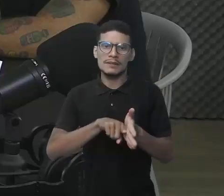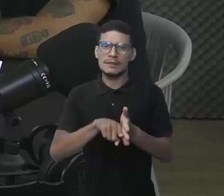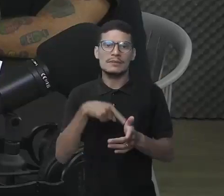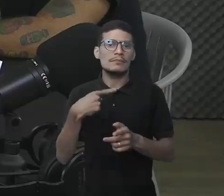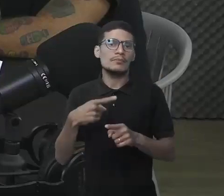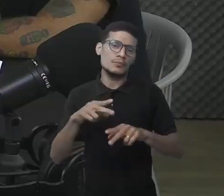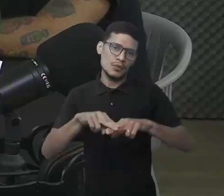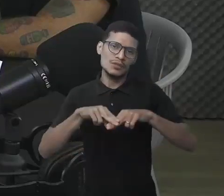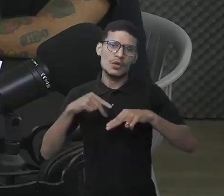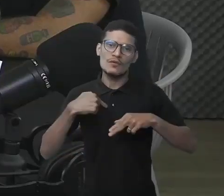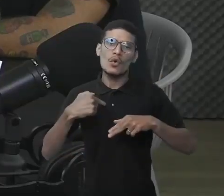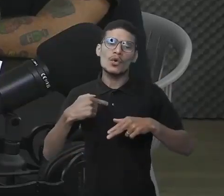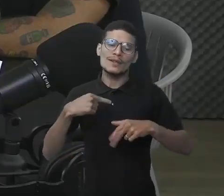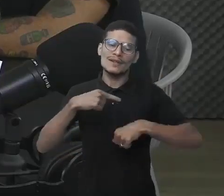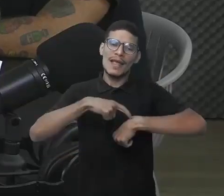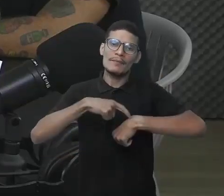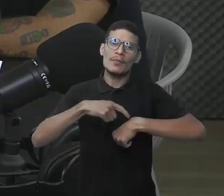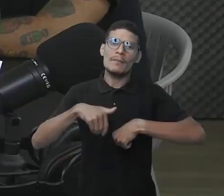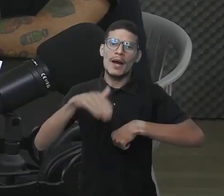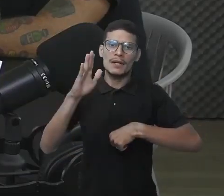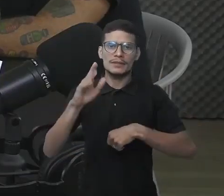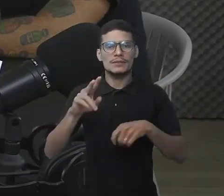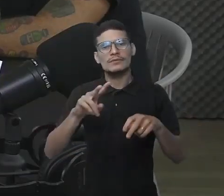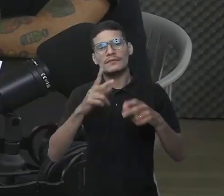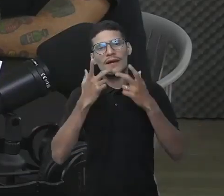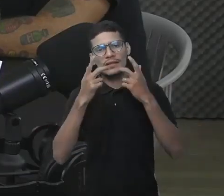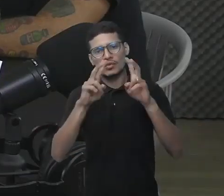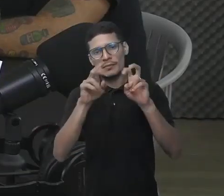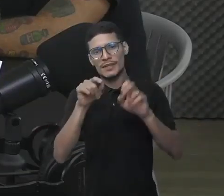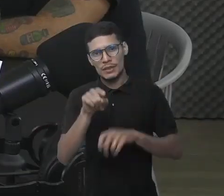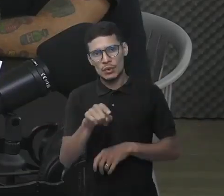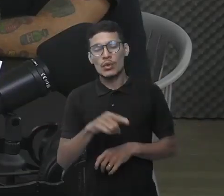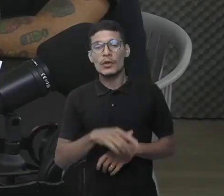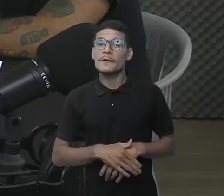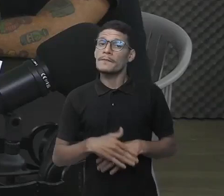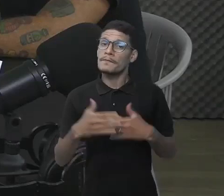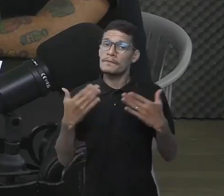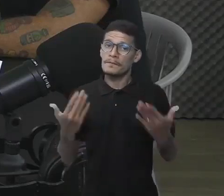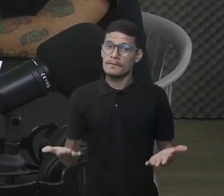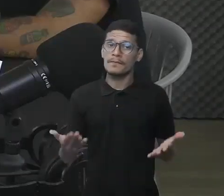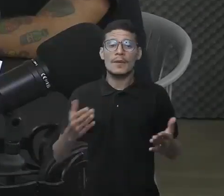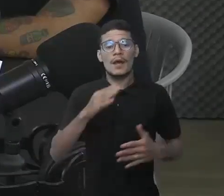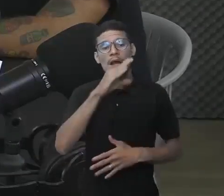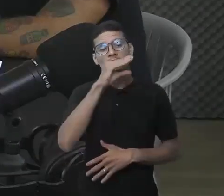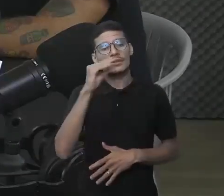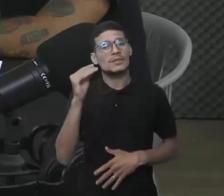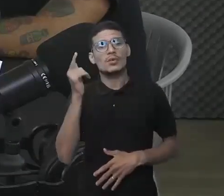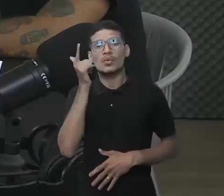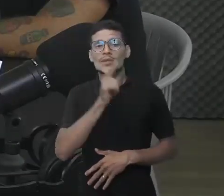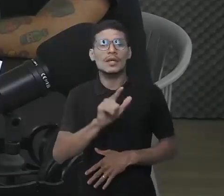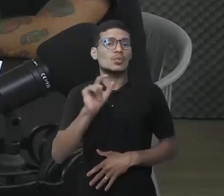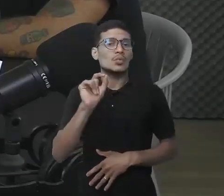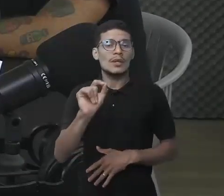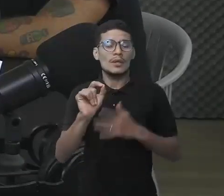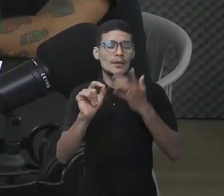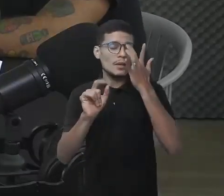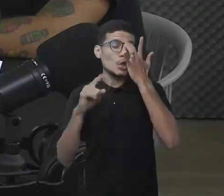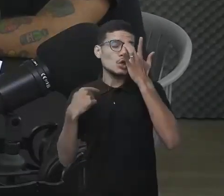gastar mais tempo falando disso. Eh, os adolescentes, eles conseguem a gente